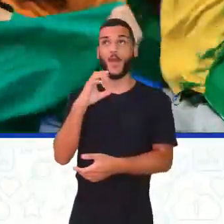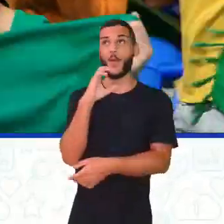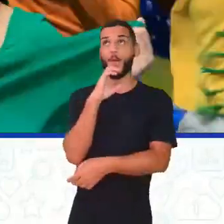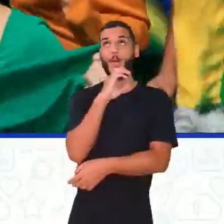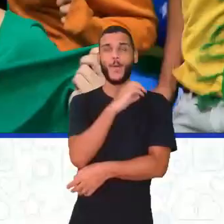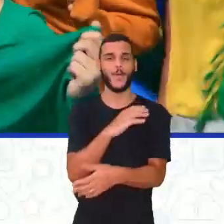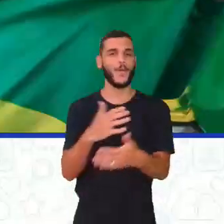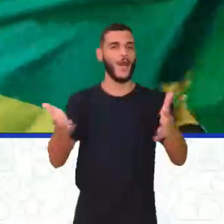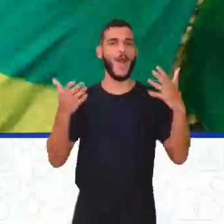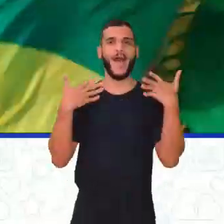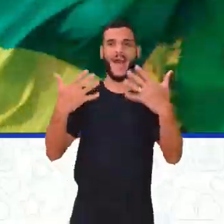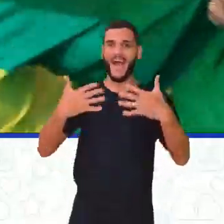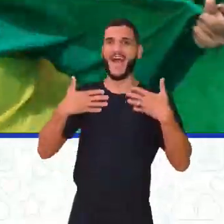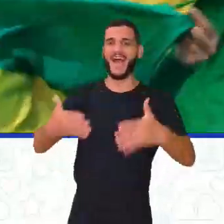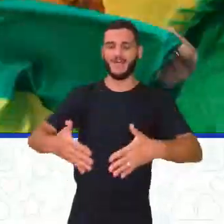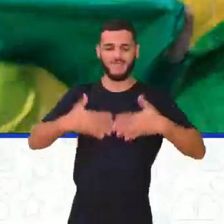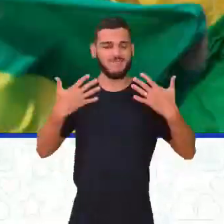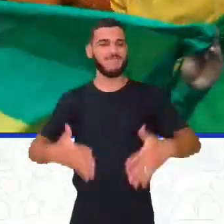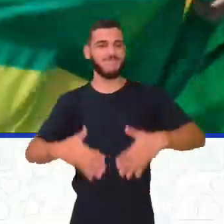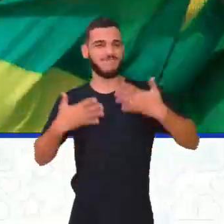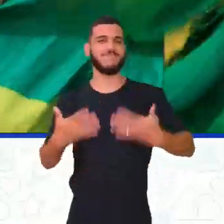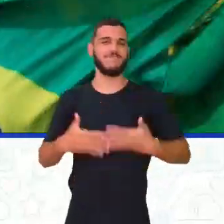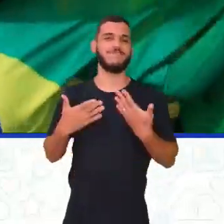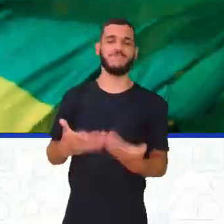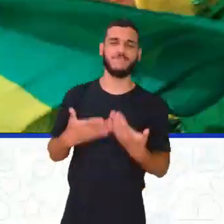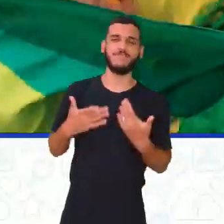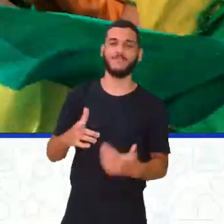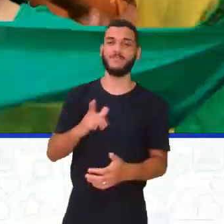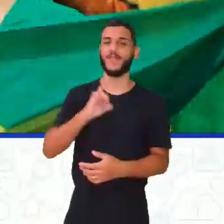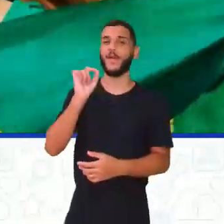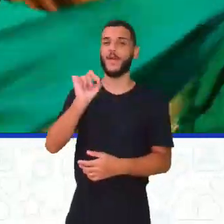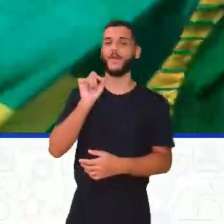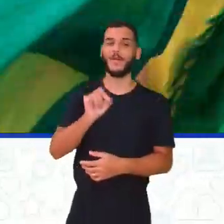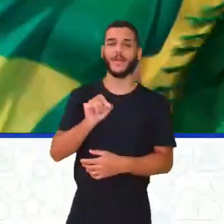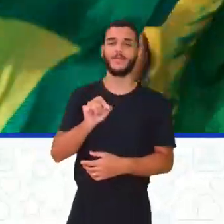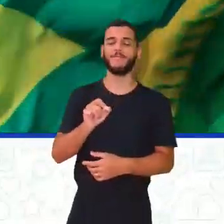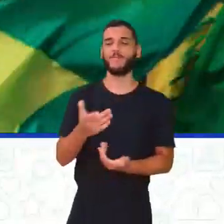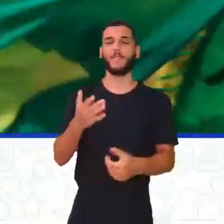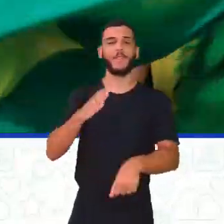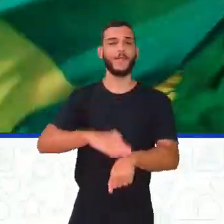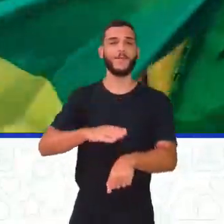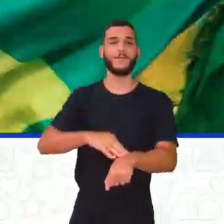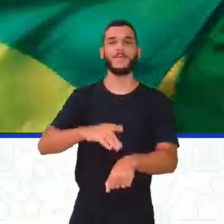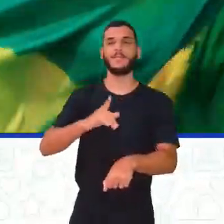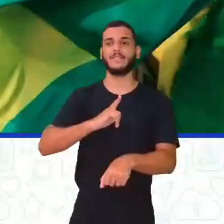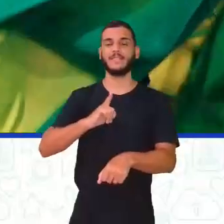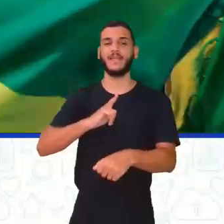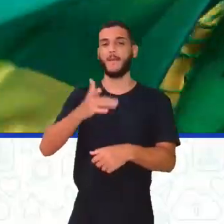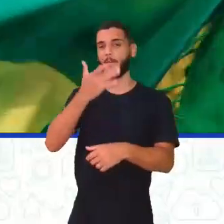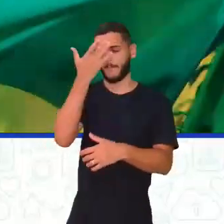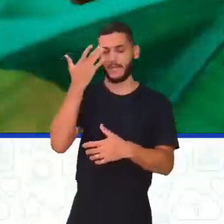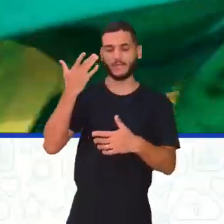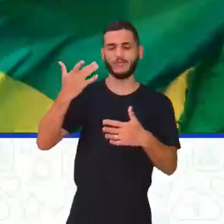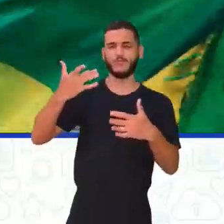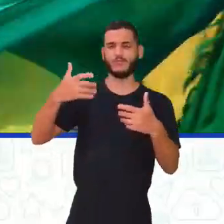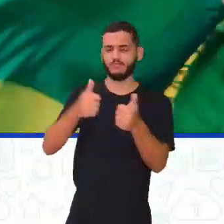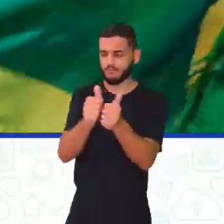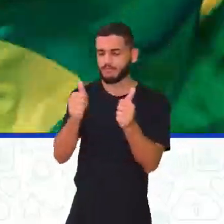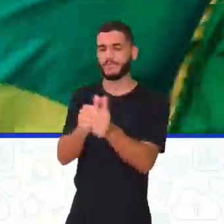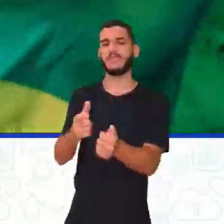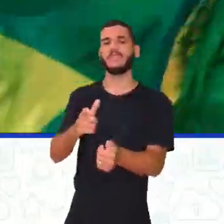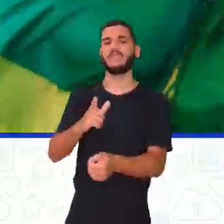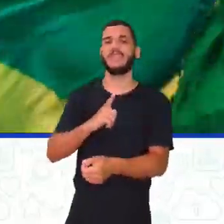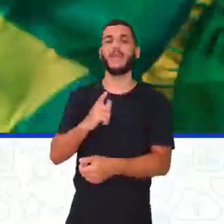aí, olha, se aquecendo e aí está acontecendo o calor humano. E esse calor também que está aí dentro do